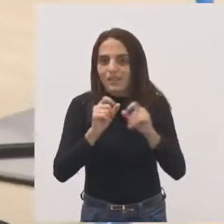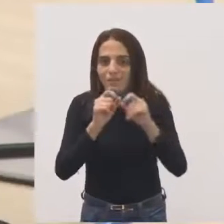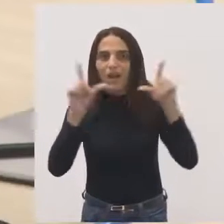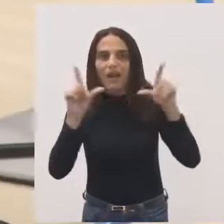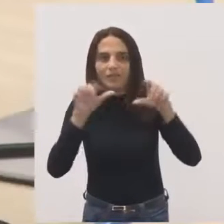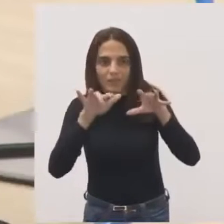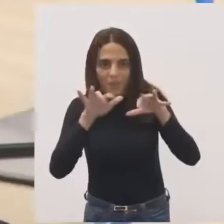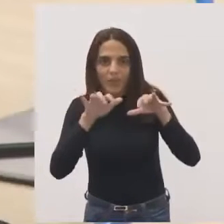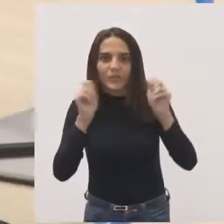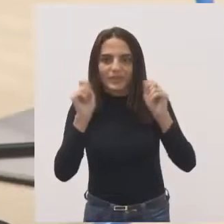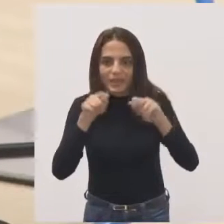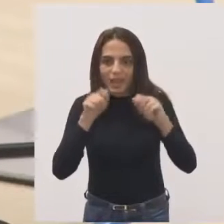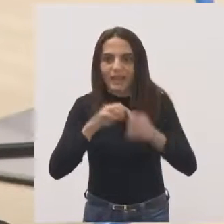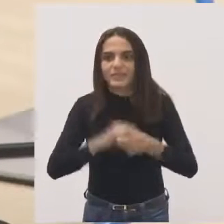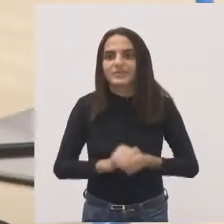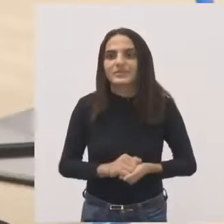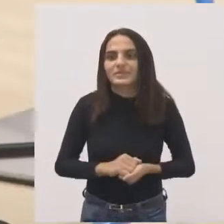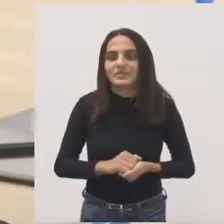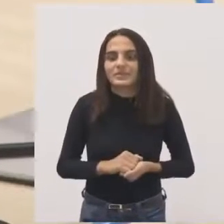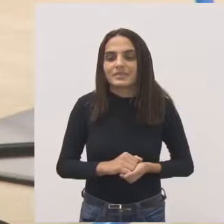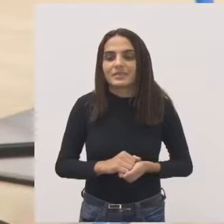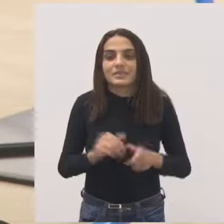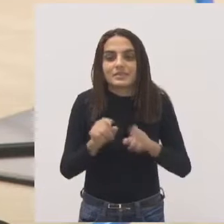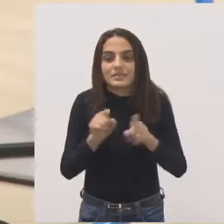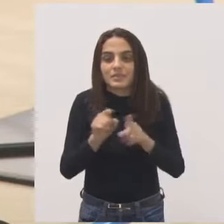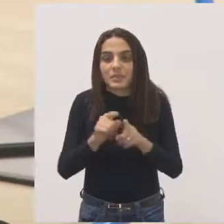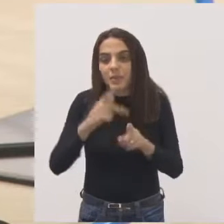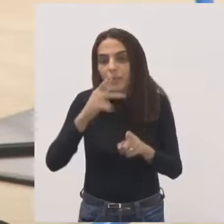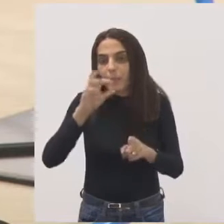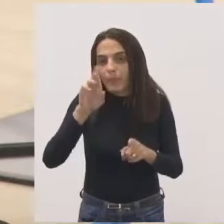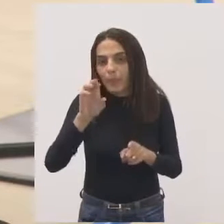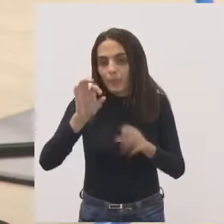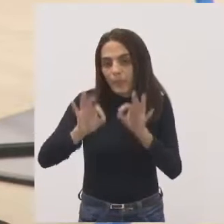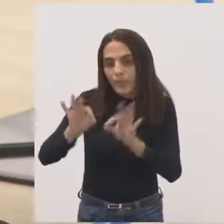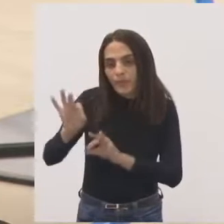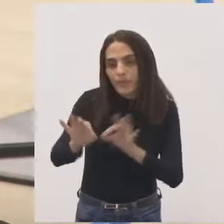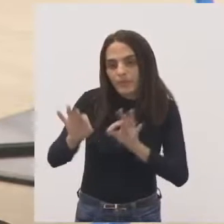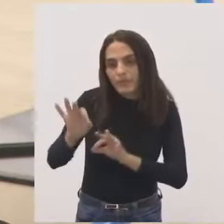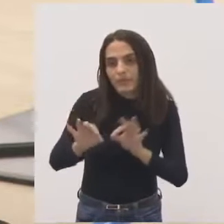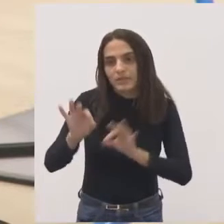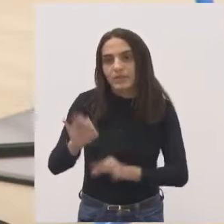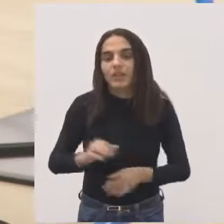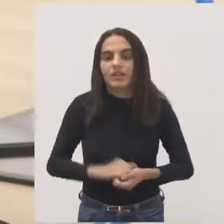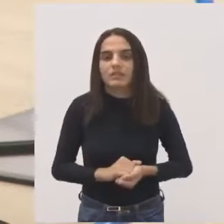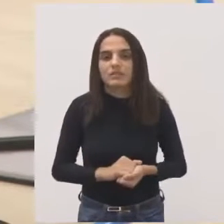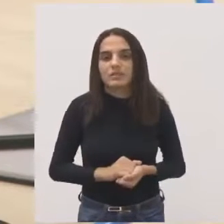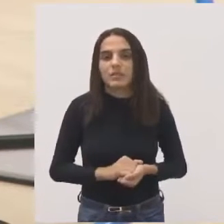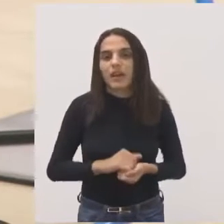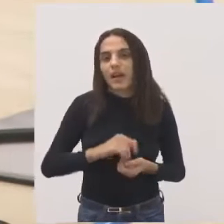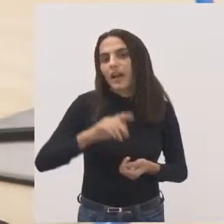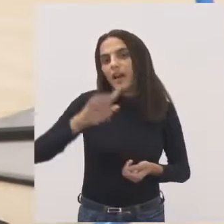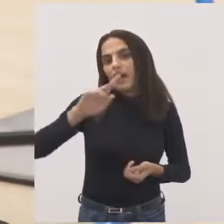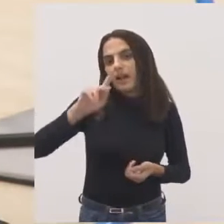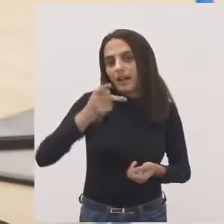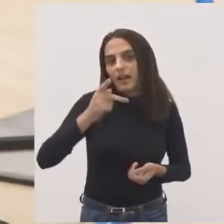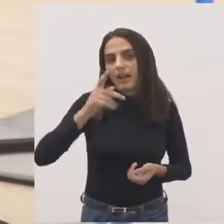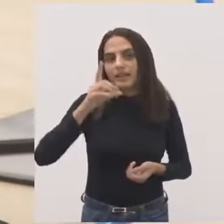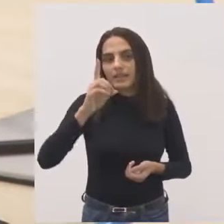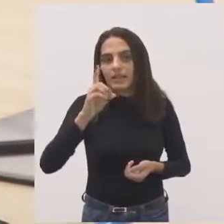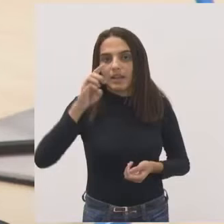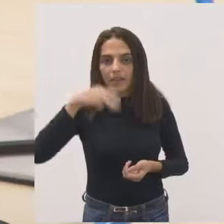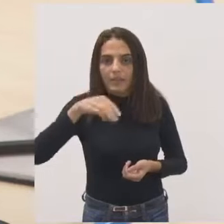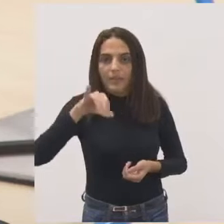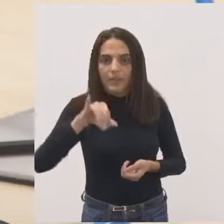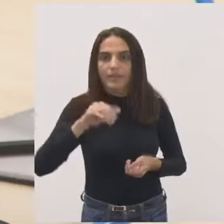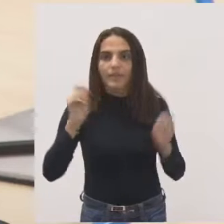aqui na tela também. Você consegue projetar, né? Então você consegue ligar um cabo HDMI e colocar numa televisão e configurar tudo aqui, fácil, na